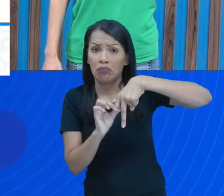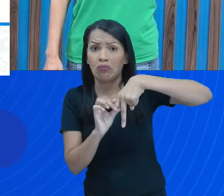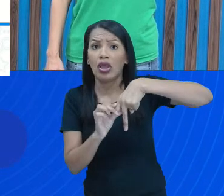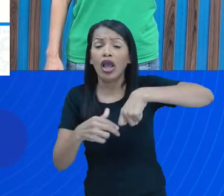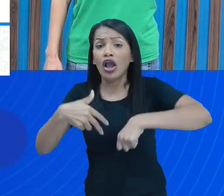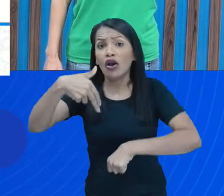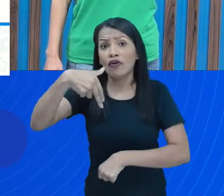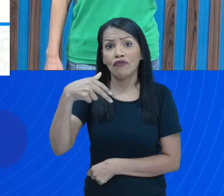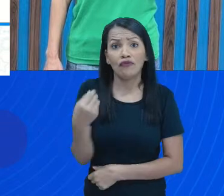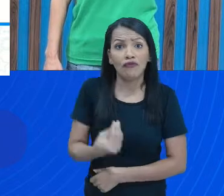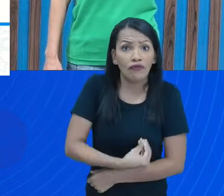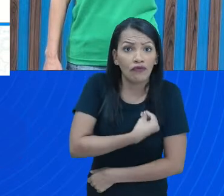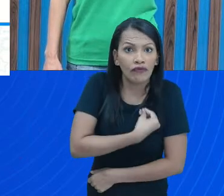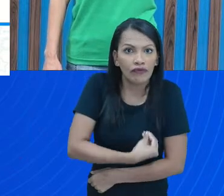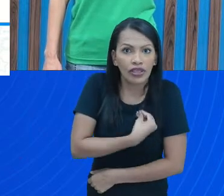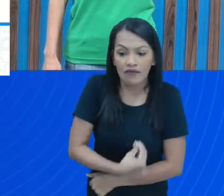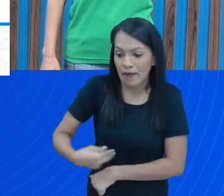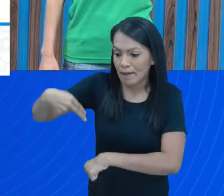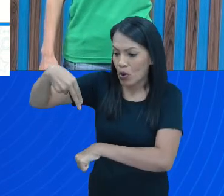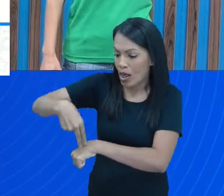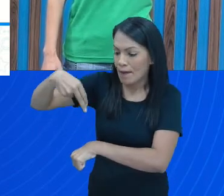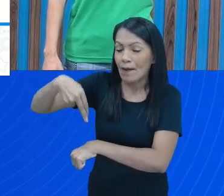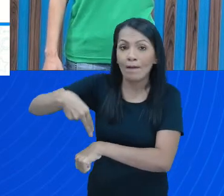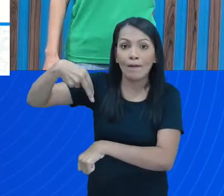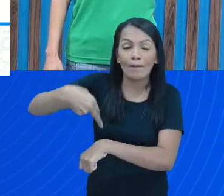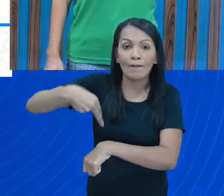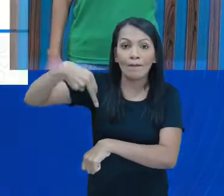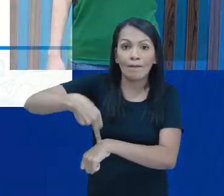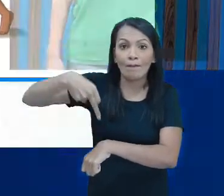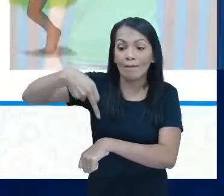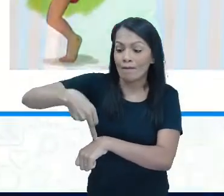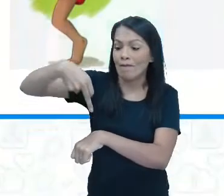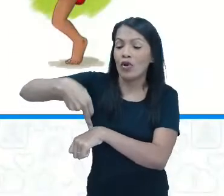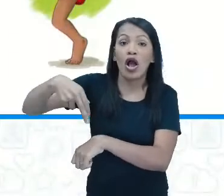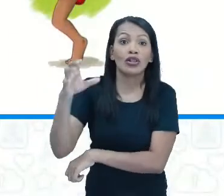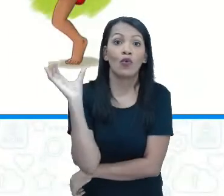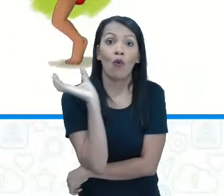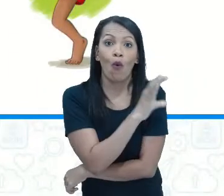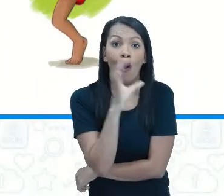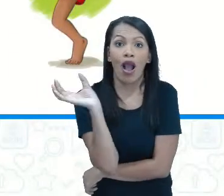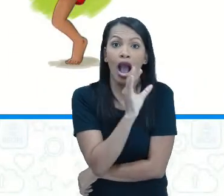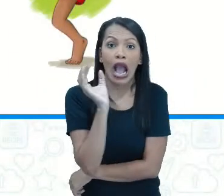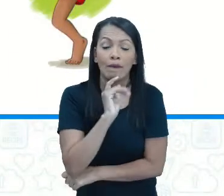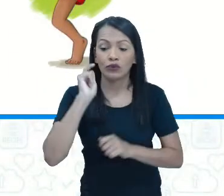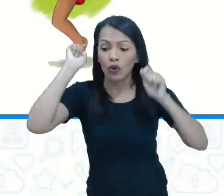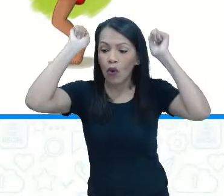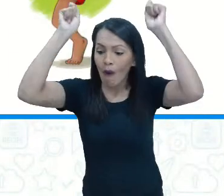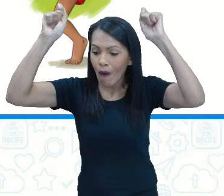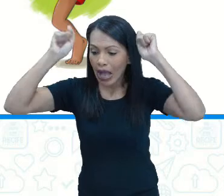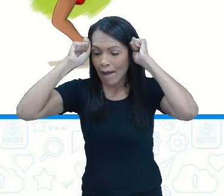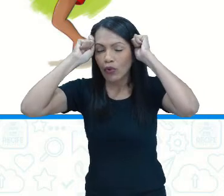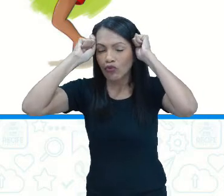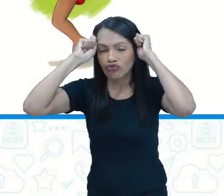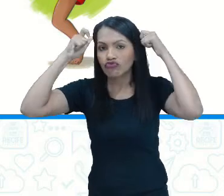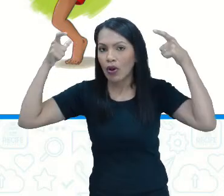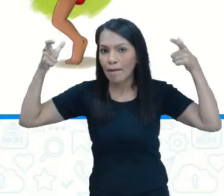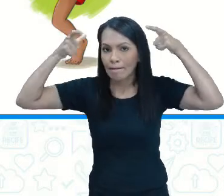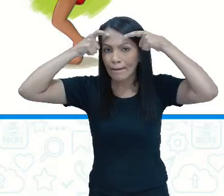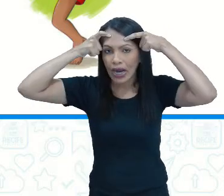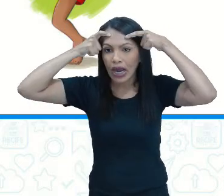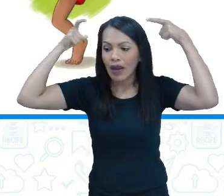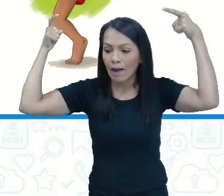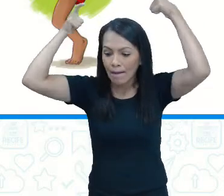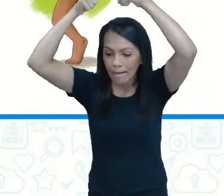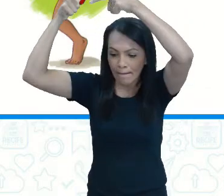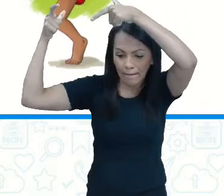vive pulando rapidamente pelas florestas com seu capuz vermelho, não é? A gente já